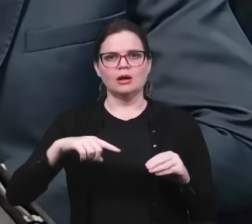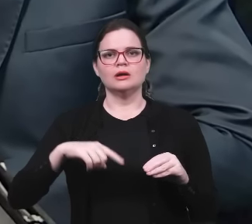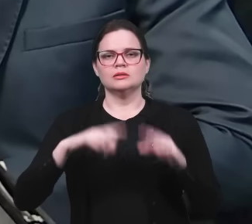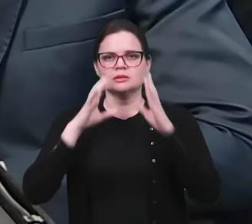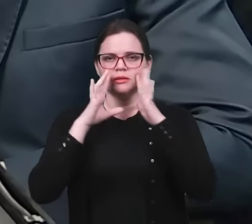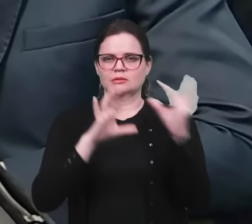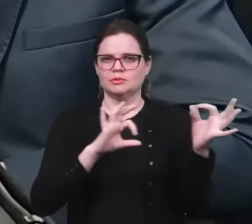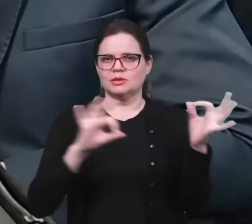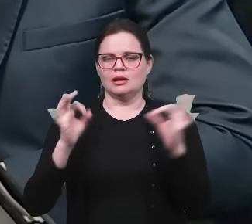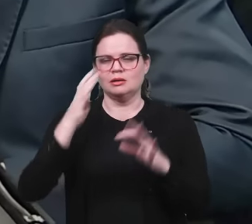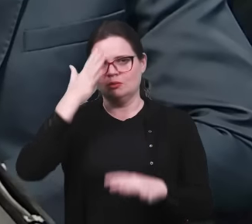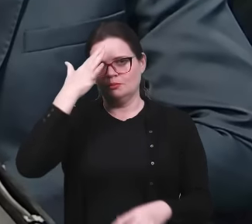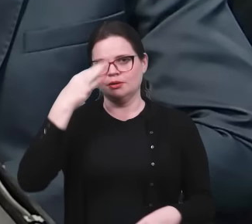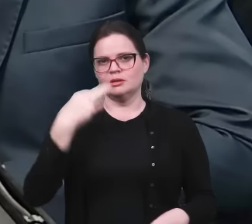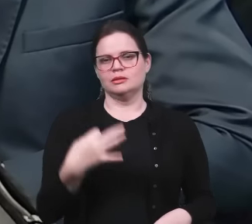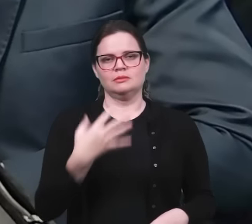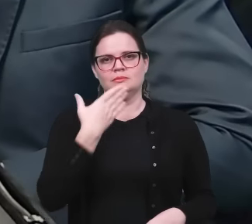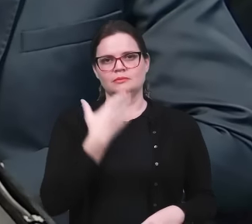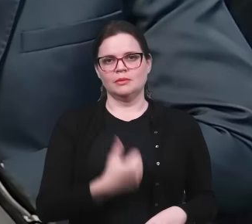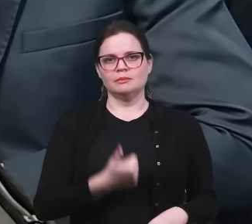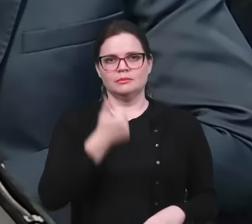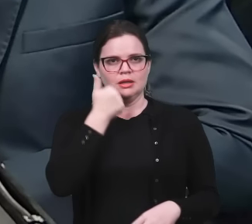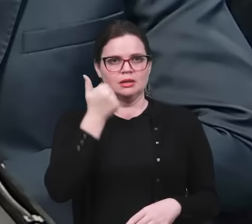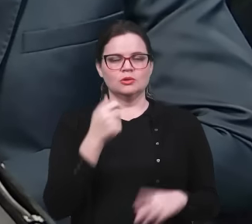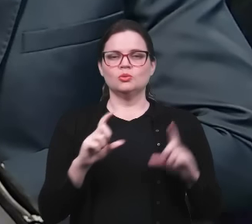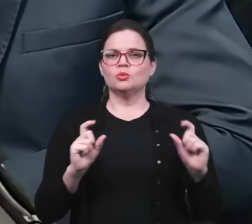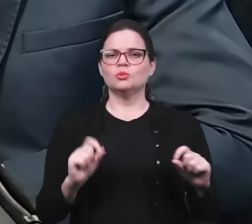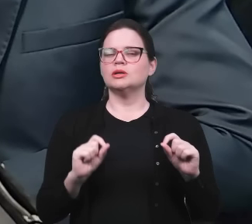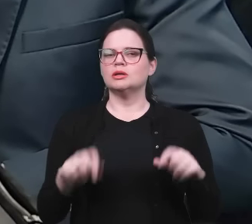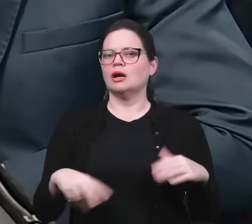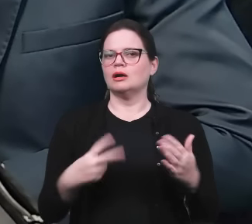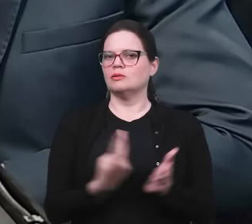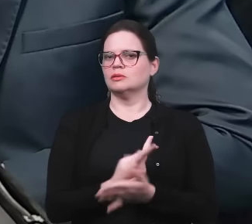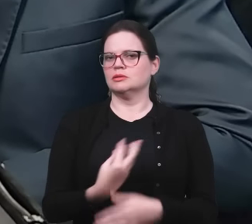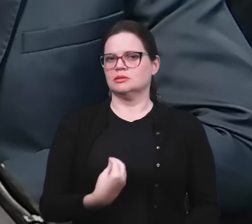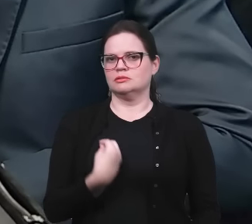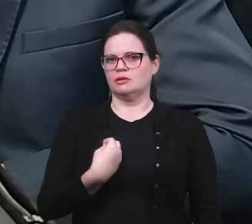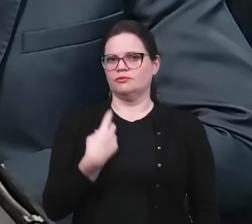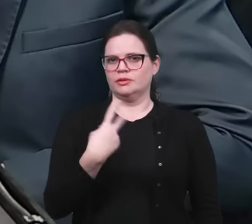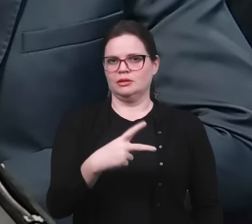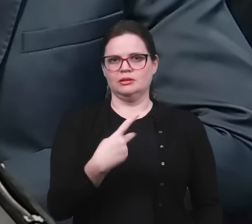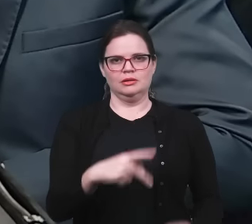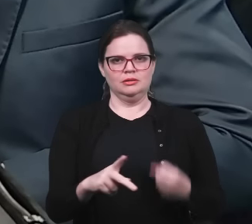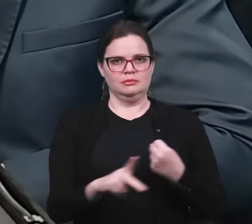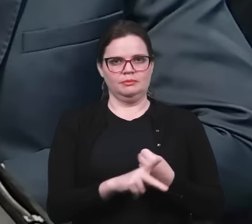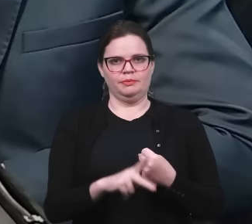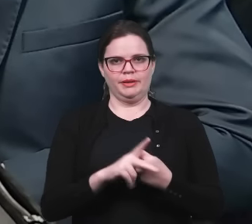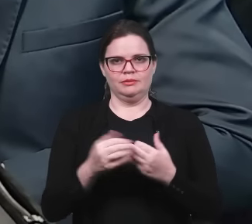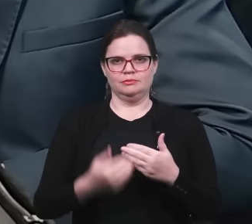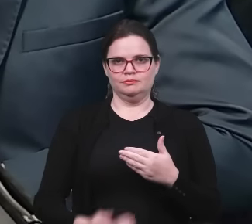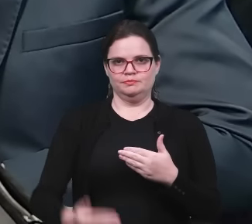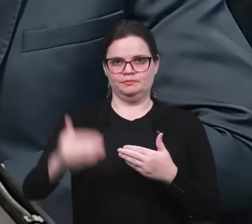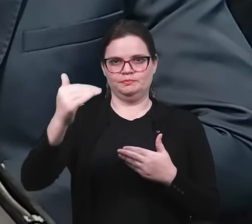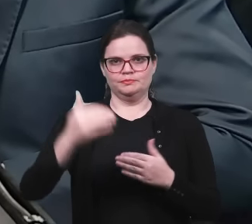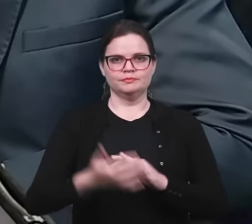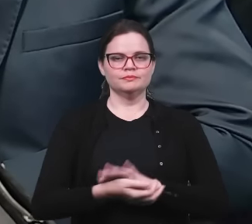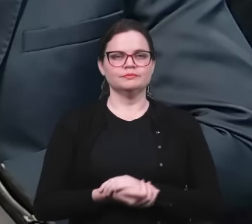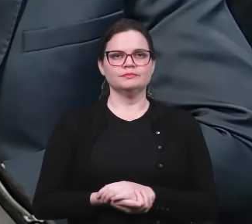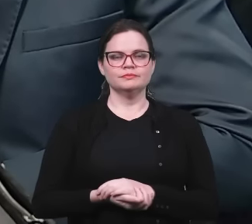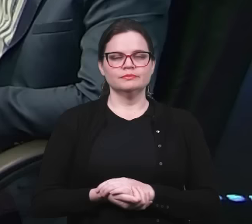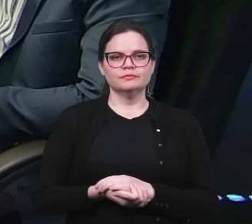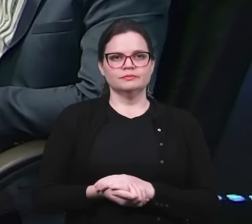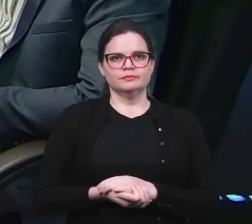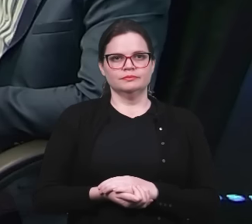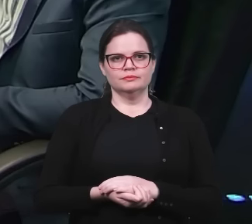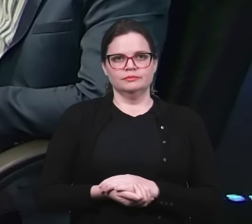né, a compreender o que aconteceu com Pedro a partir do chamado.